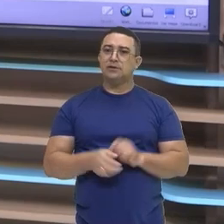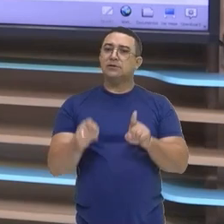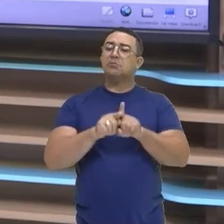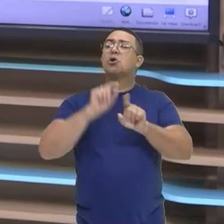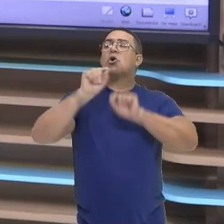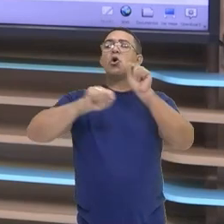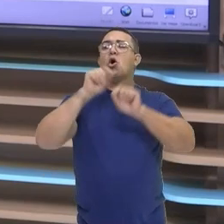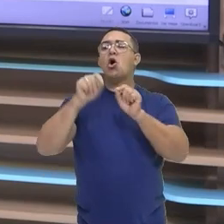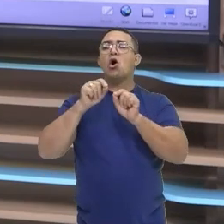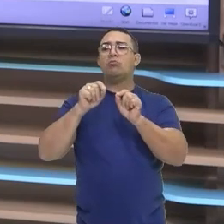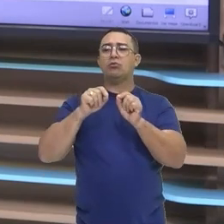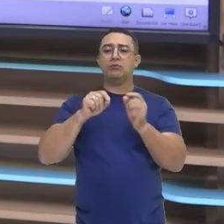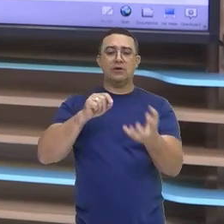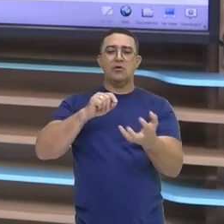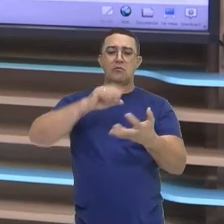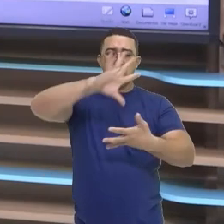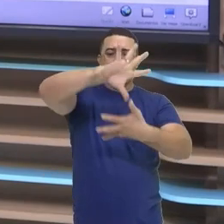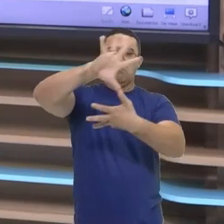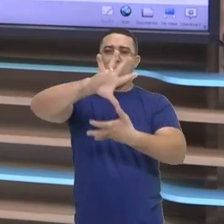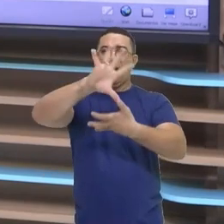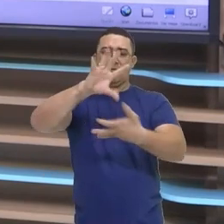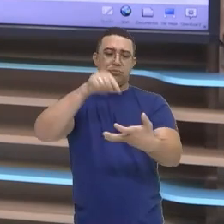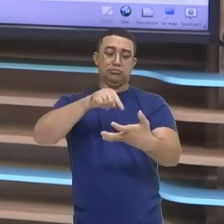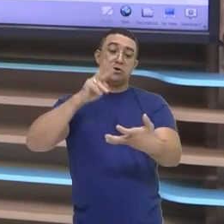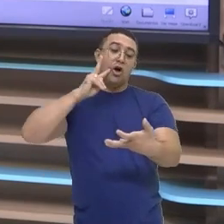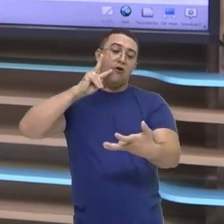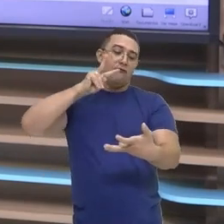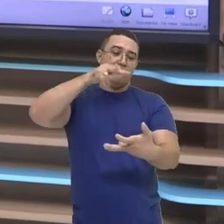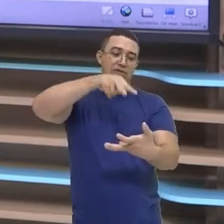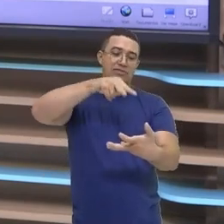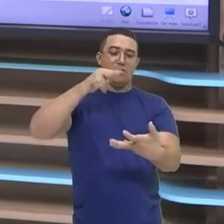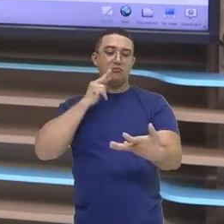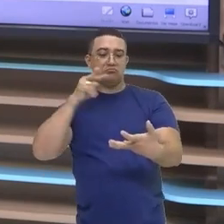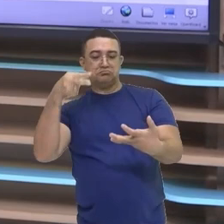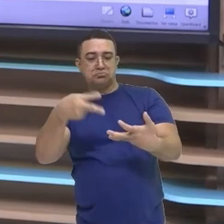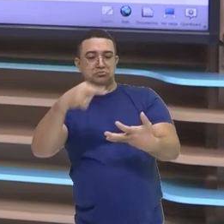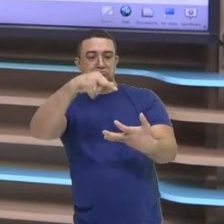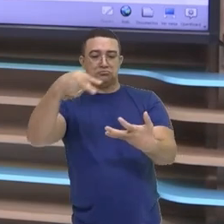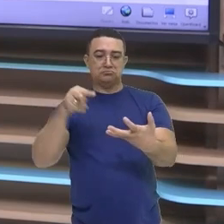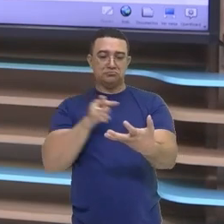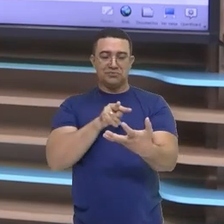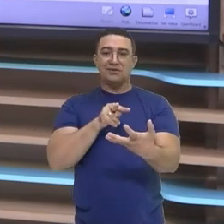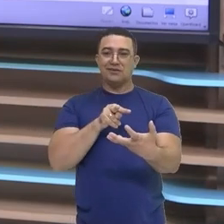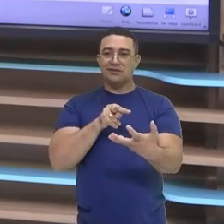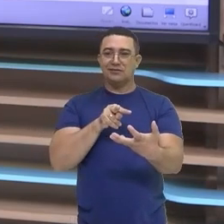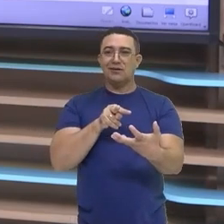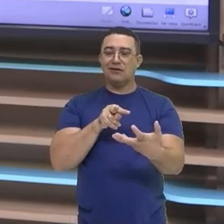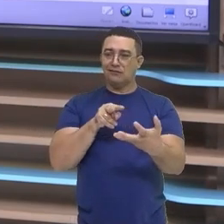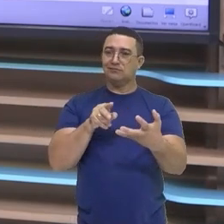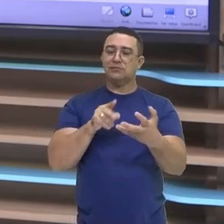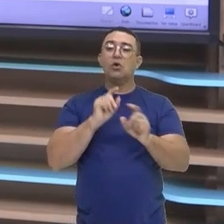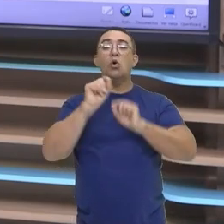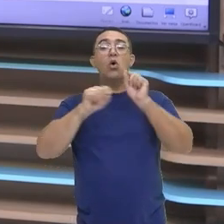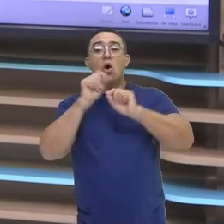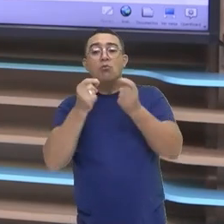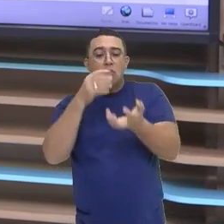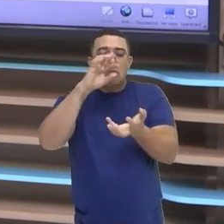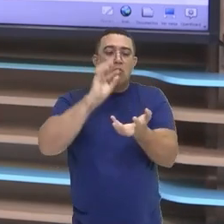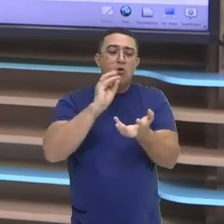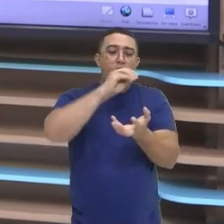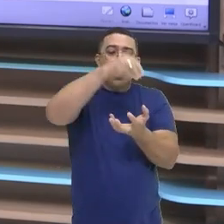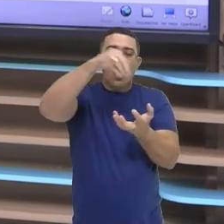países subdesenvolvidos, né? Um termo que a gente acaba nem mais utilizando, né? Colocando ali os